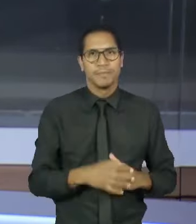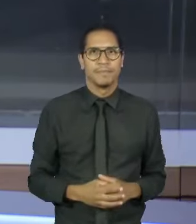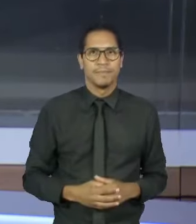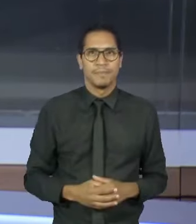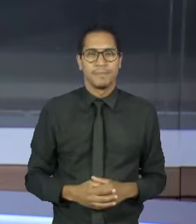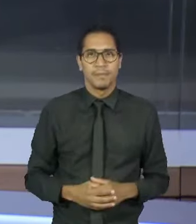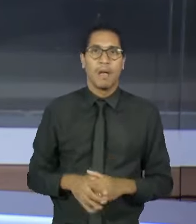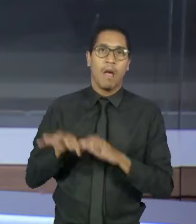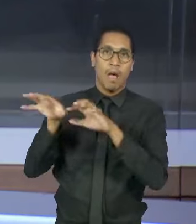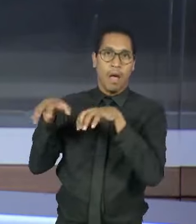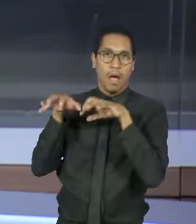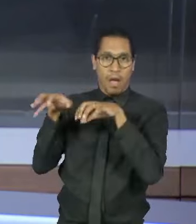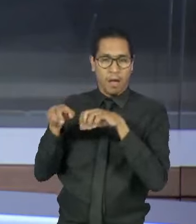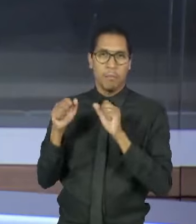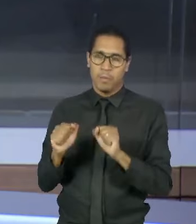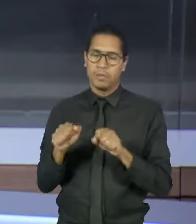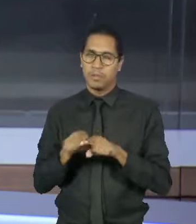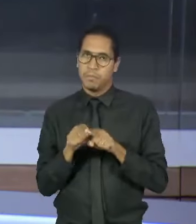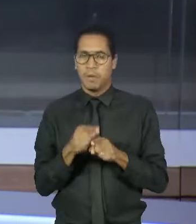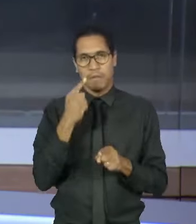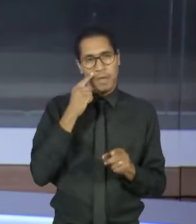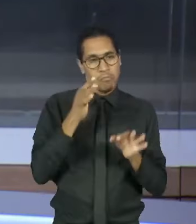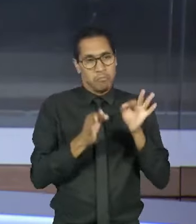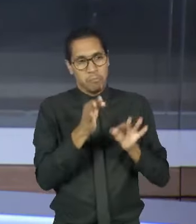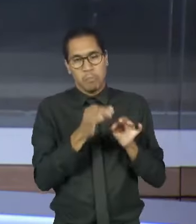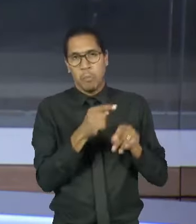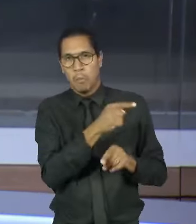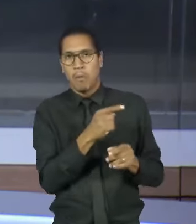recorrer da decisão. A Samarco disse que não vai comentar